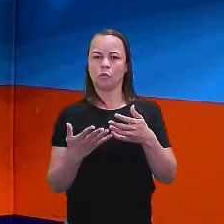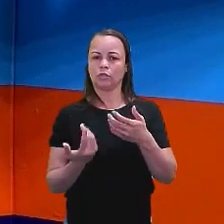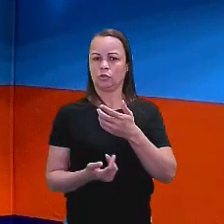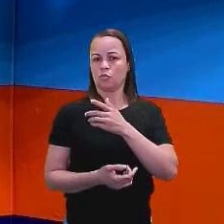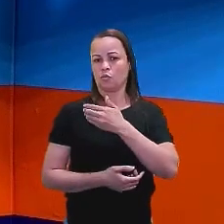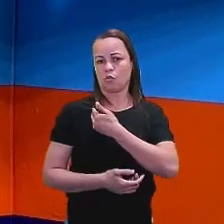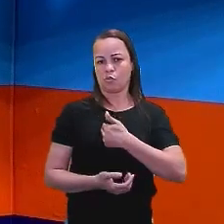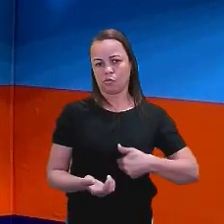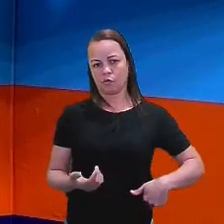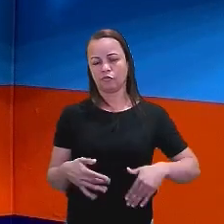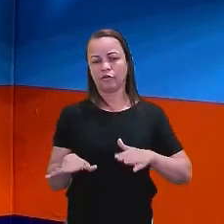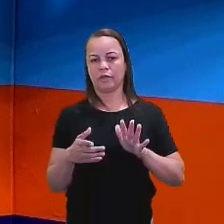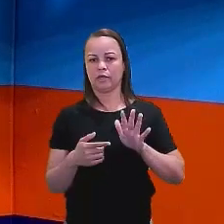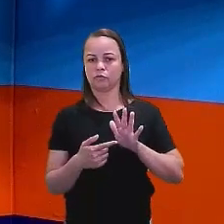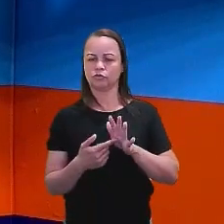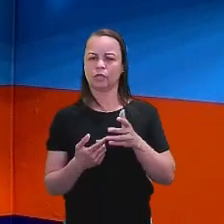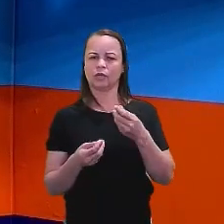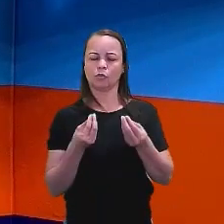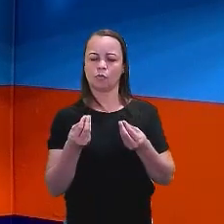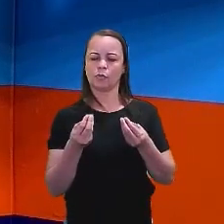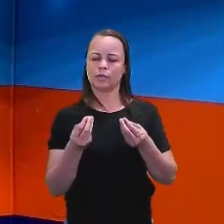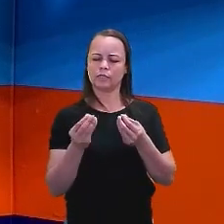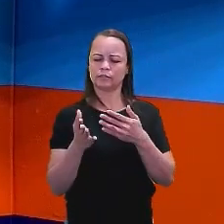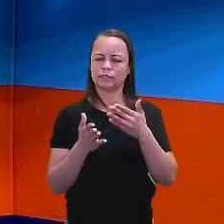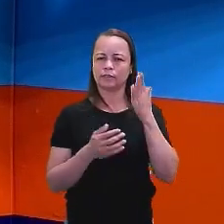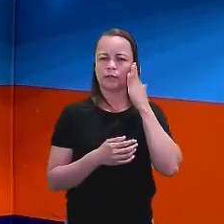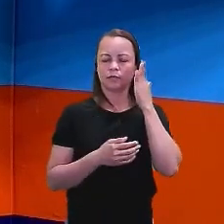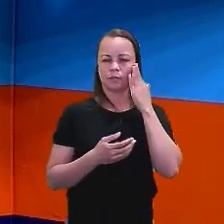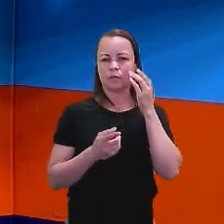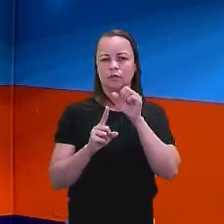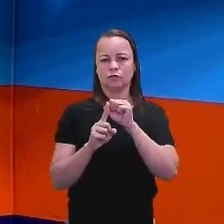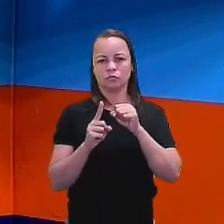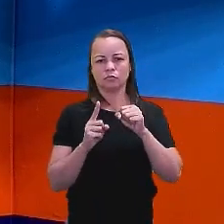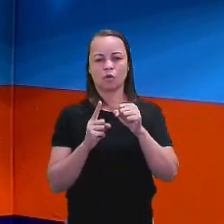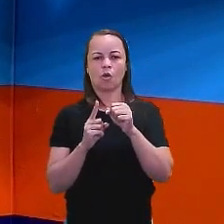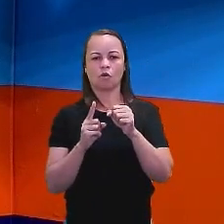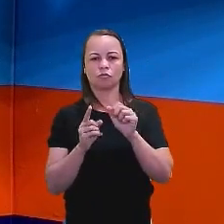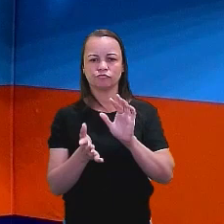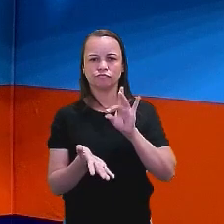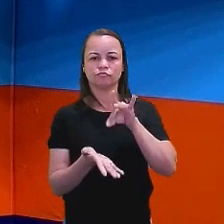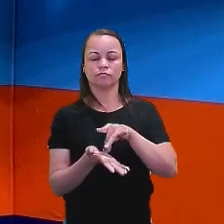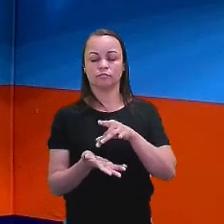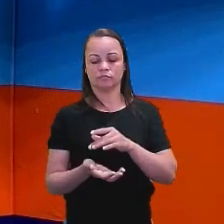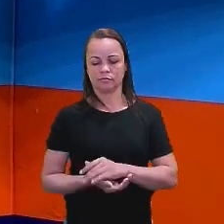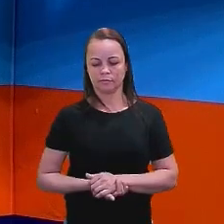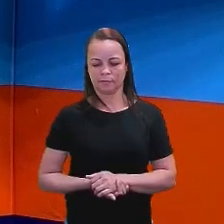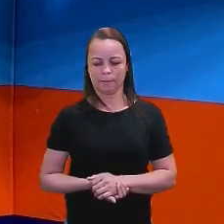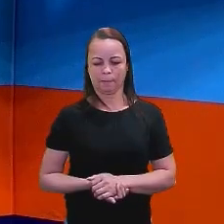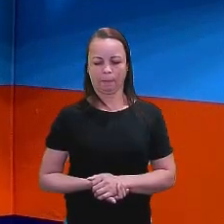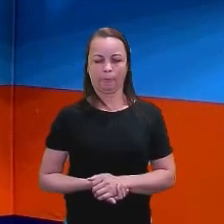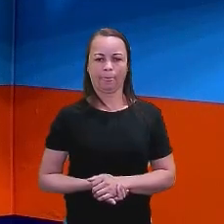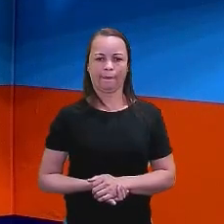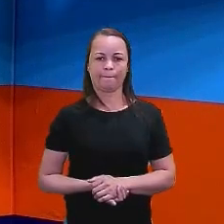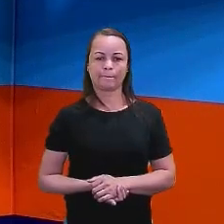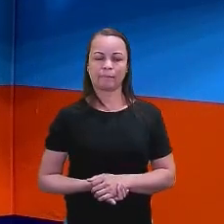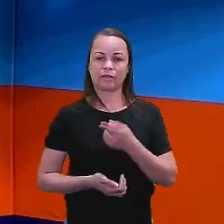esses levantamentos oficiais. Então, a gente vai ver que essa